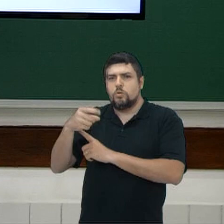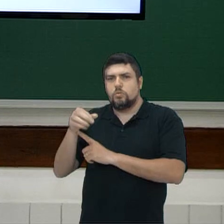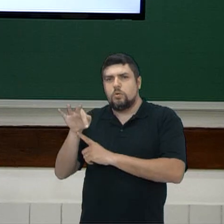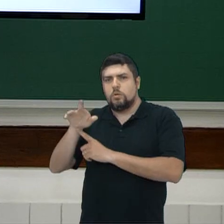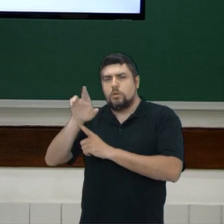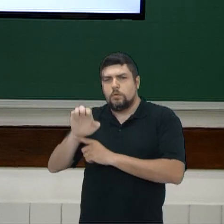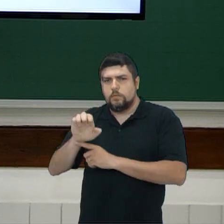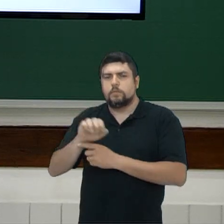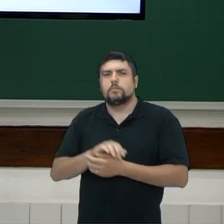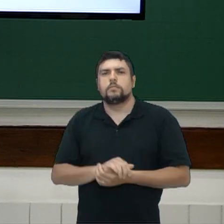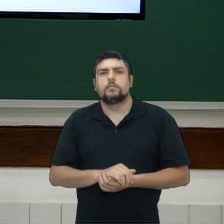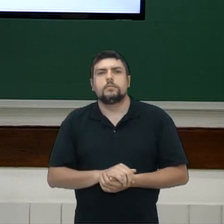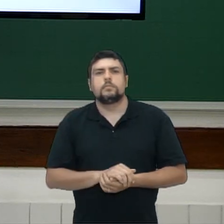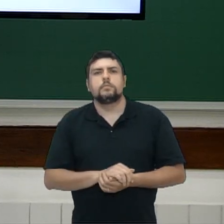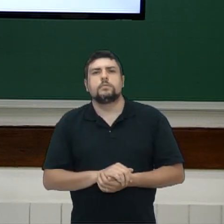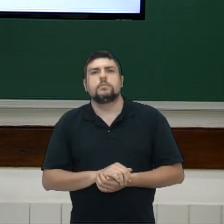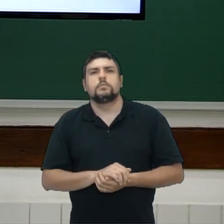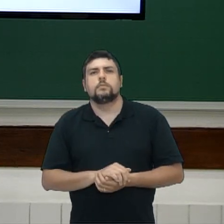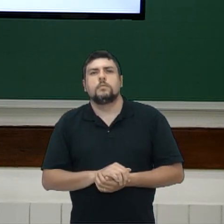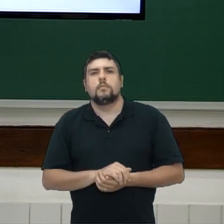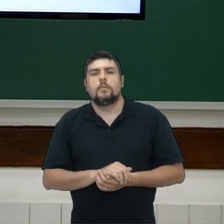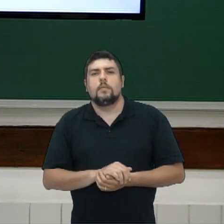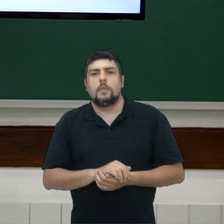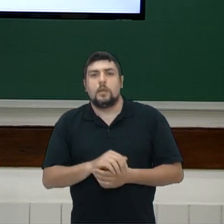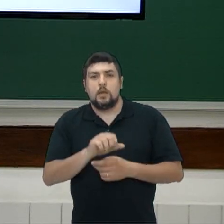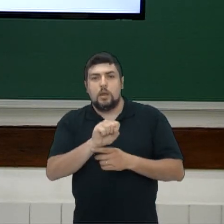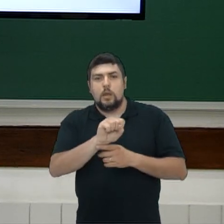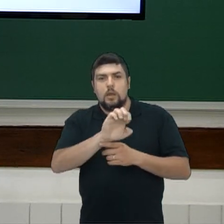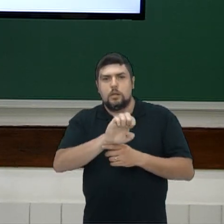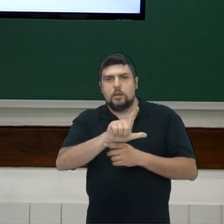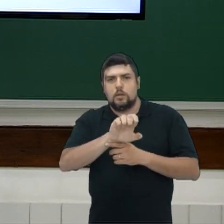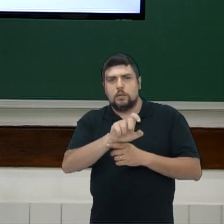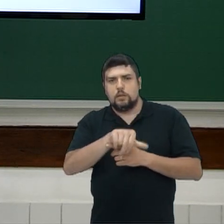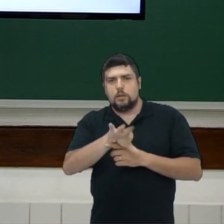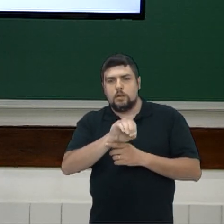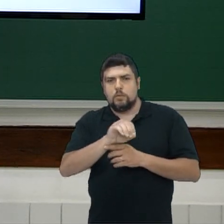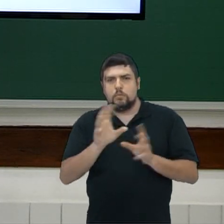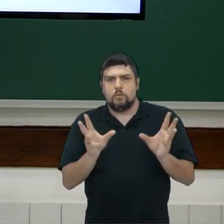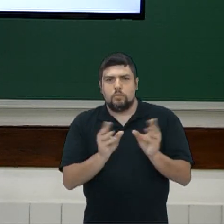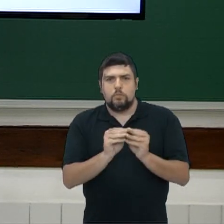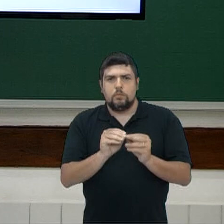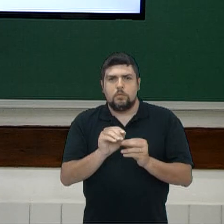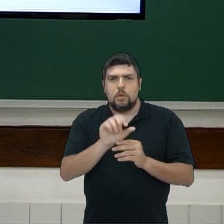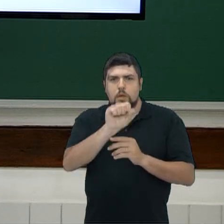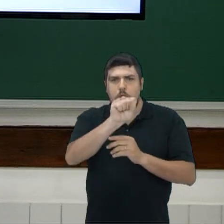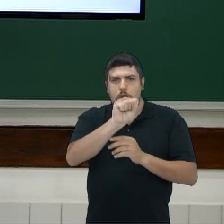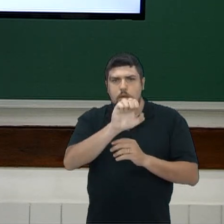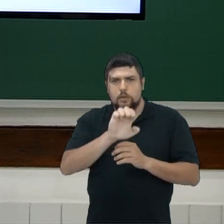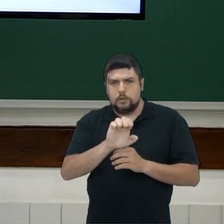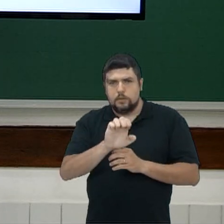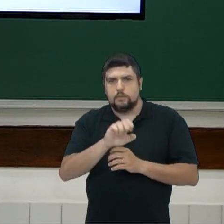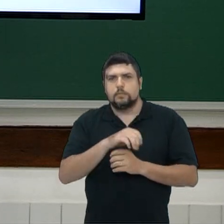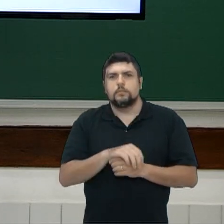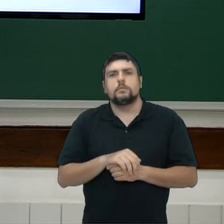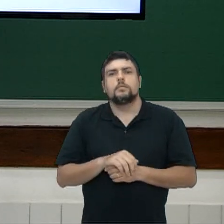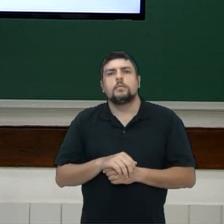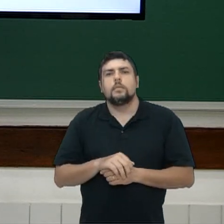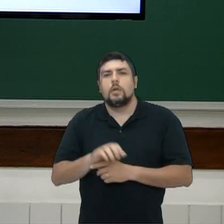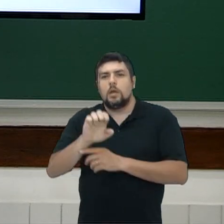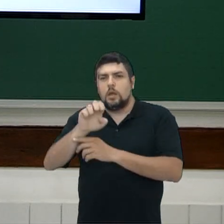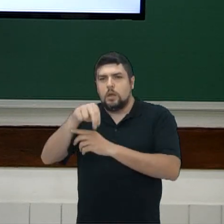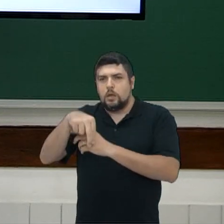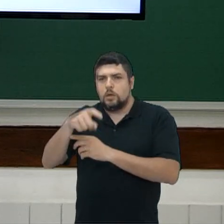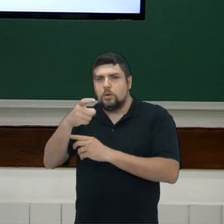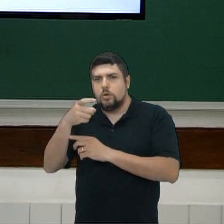hidrogênio. Só lembrando, o símbolo do selênio é Se, S maiúsculo, E minúsculo. O símbolo do